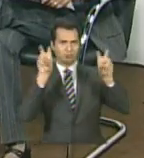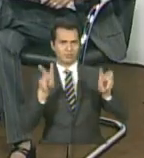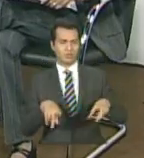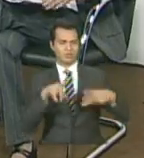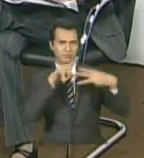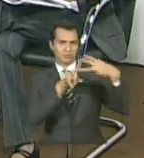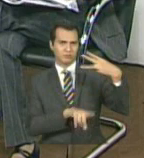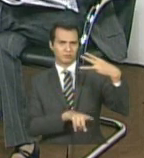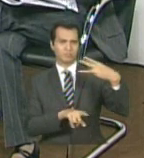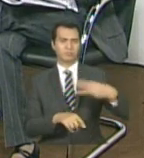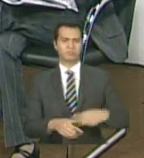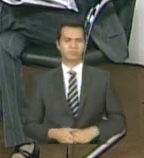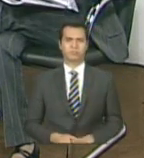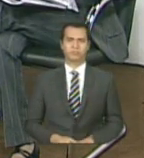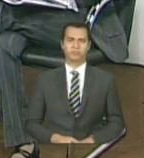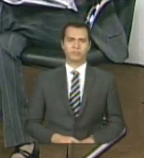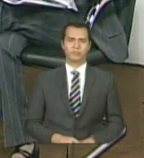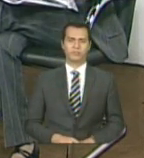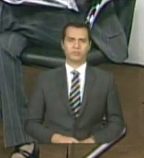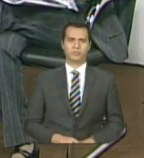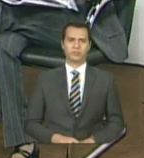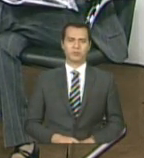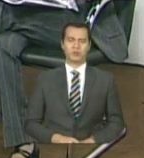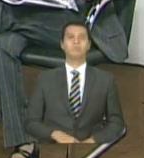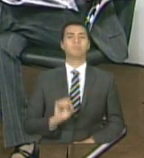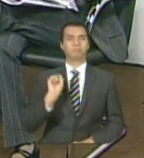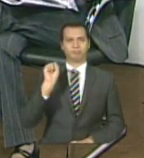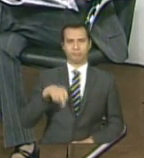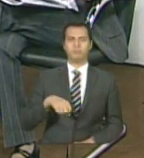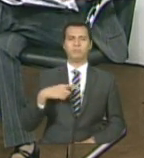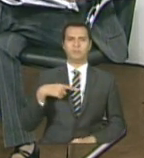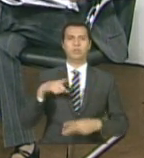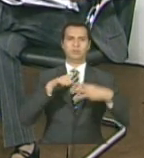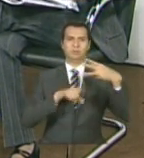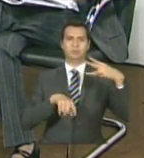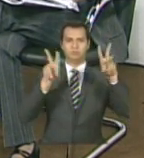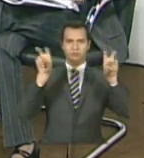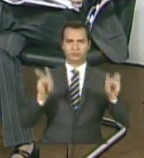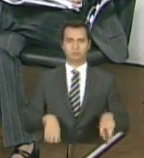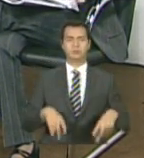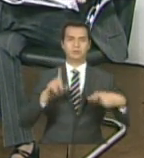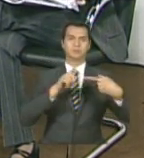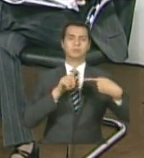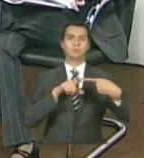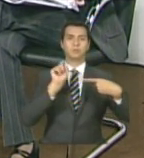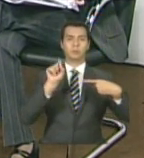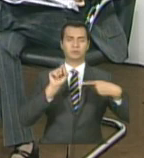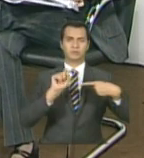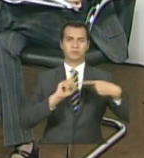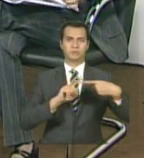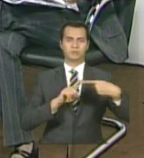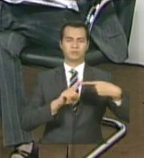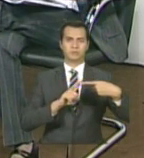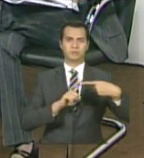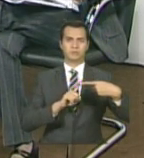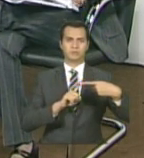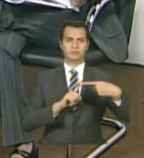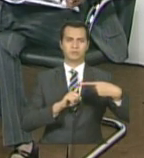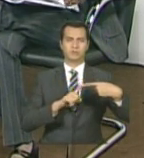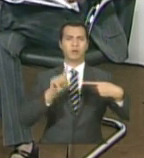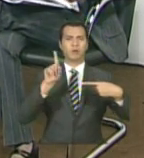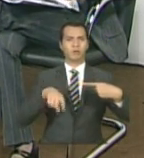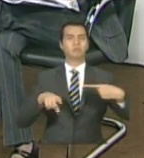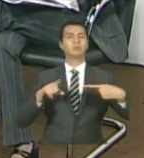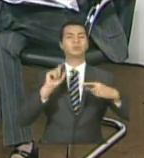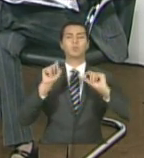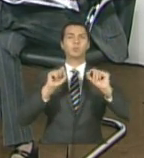mesmo, que correspondem um pouco a esses conteúdos que eu fui explicando. O primeiro eixo trata exatamente dos